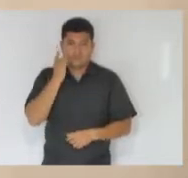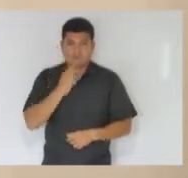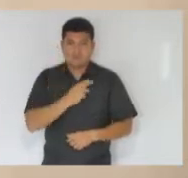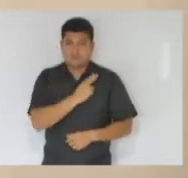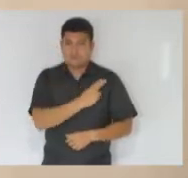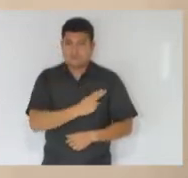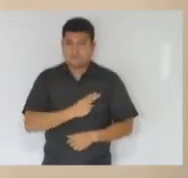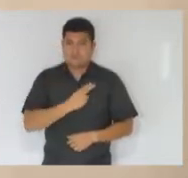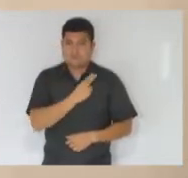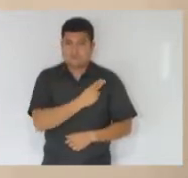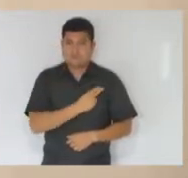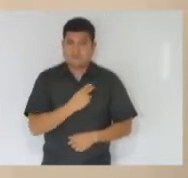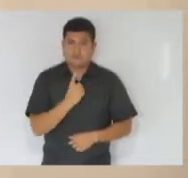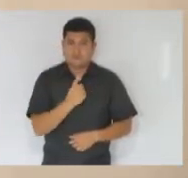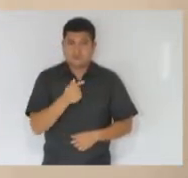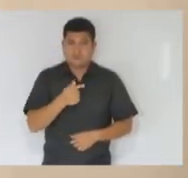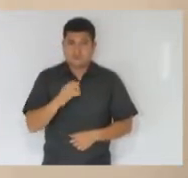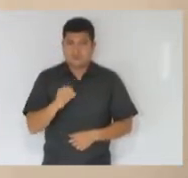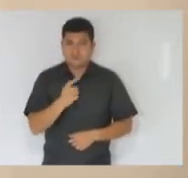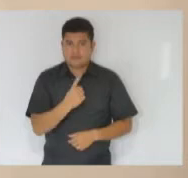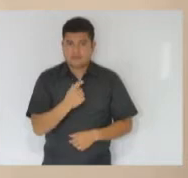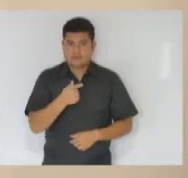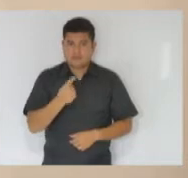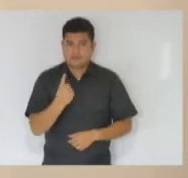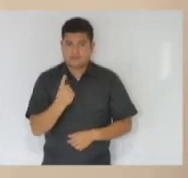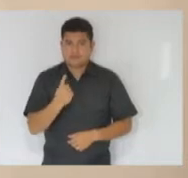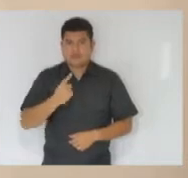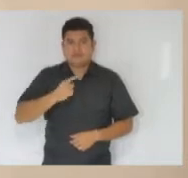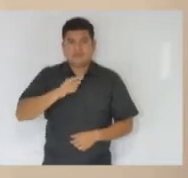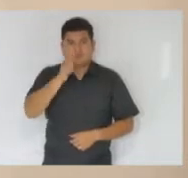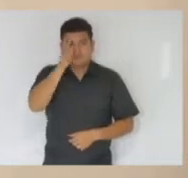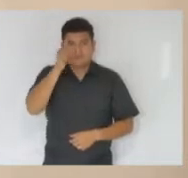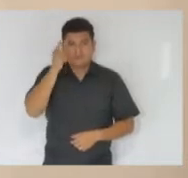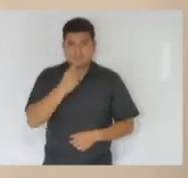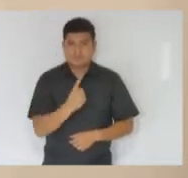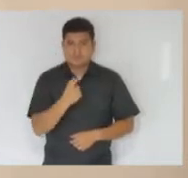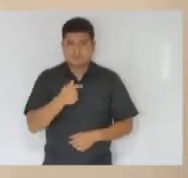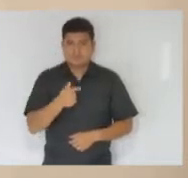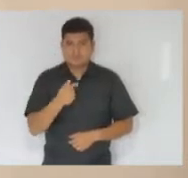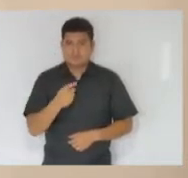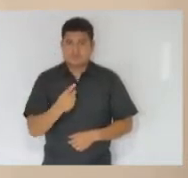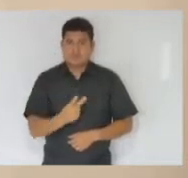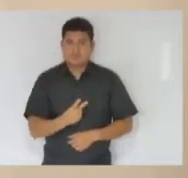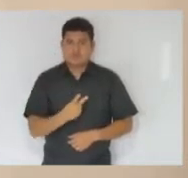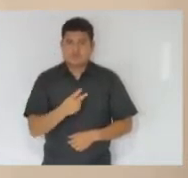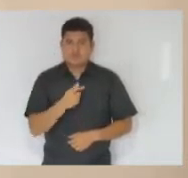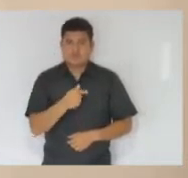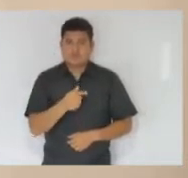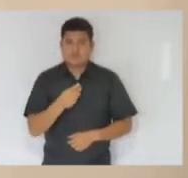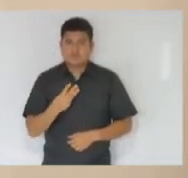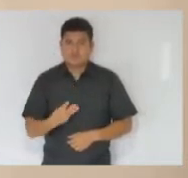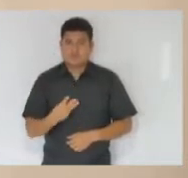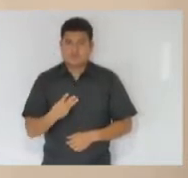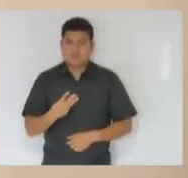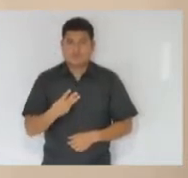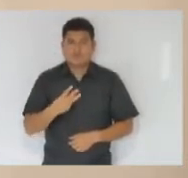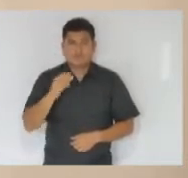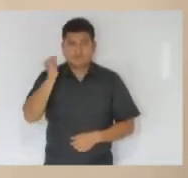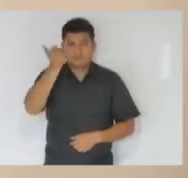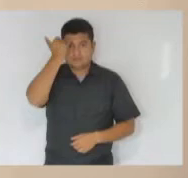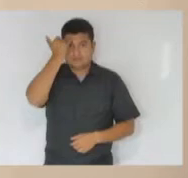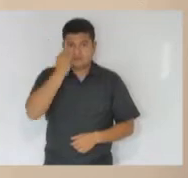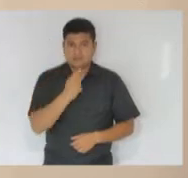Indicação 170 e 171, autoria deputado Laércio Schuster. Indicação 172 e 173, autoria deputado Jair Mioto. Indicação